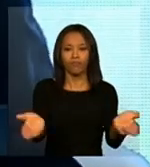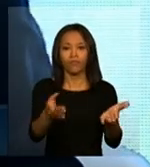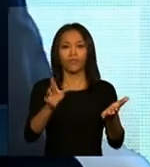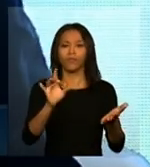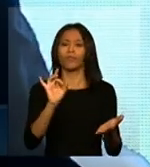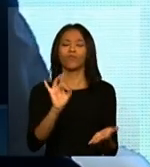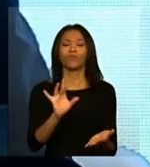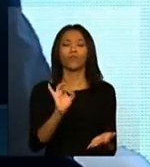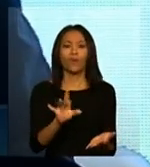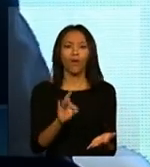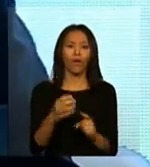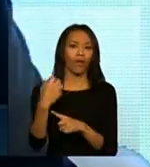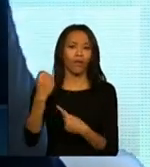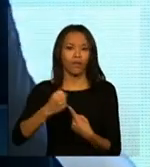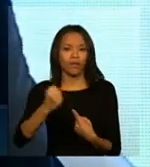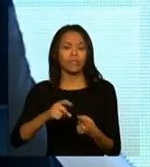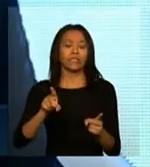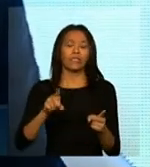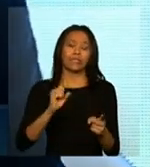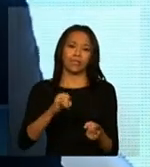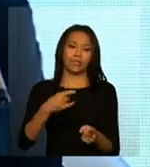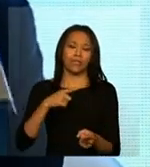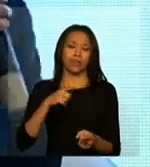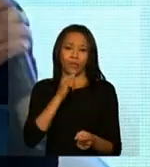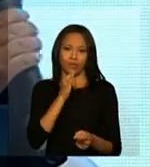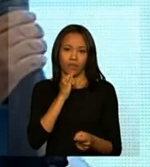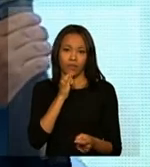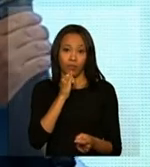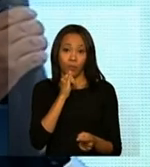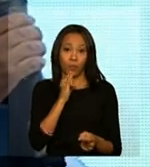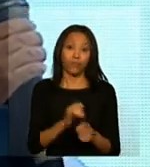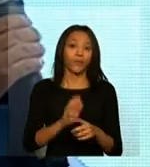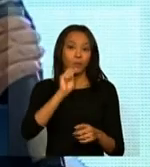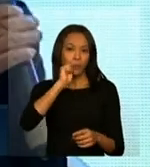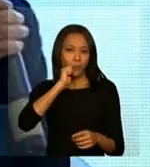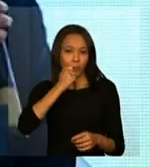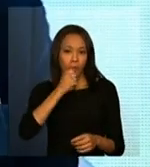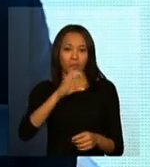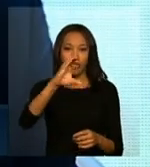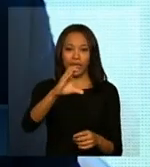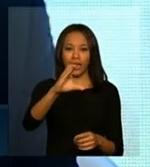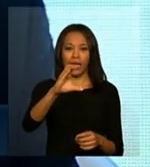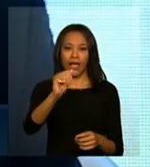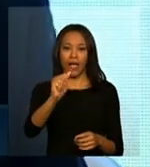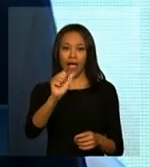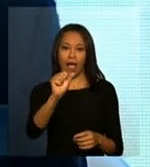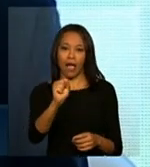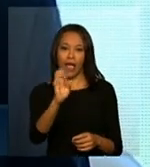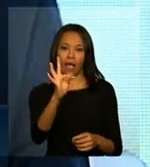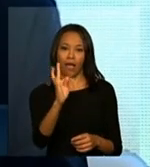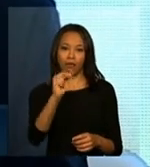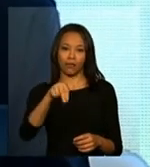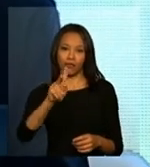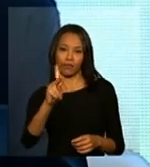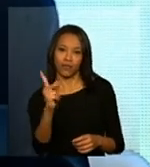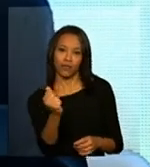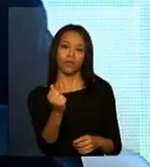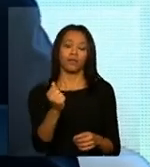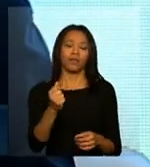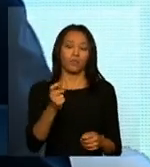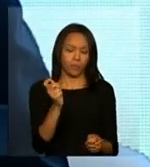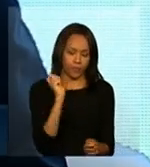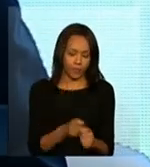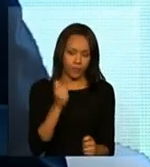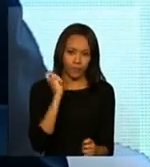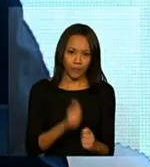só no leite, né? Se a gente vai na experiência da castanha, também onde o pessoal, às vezes, ficava explorado